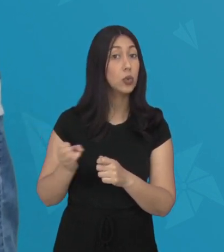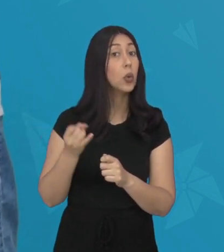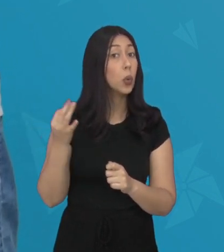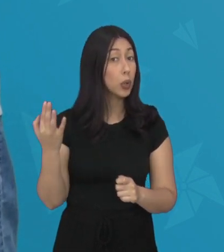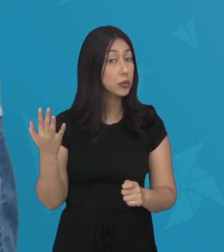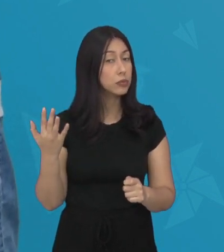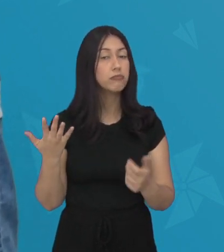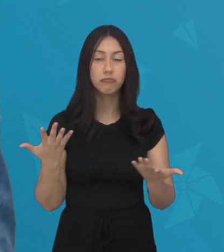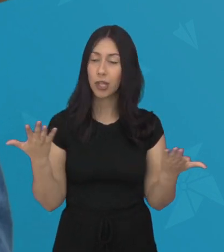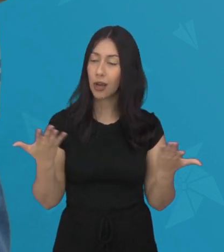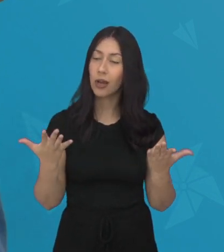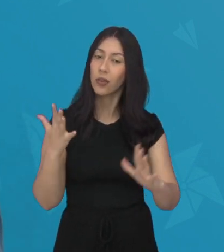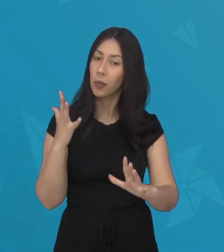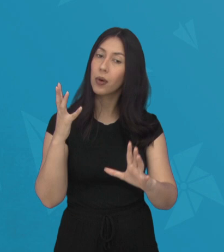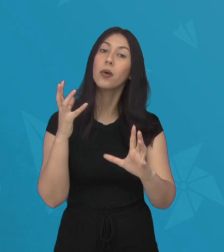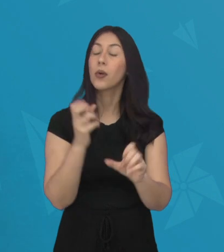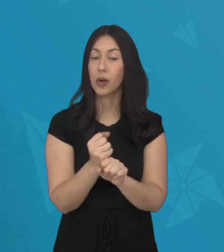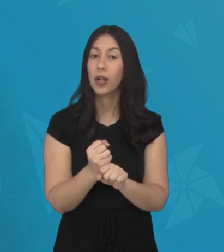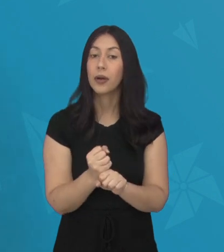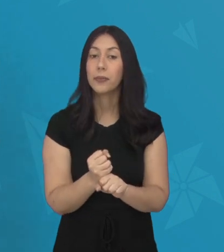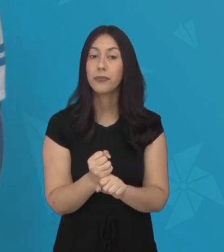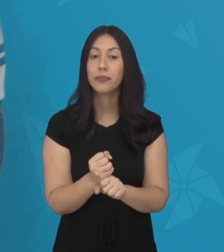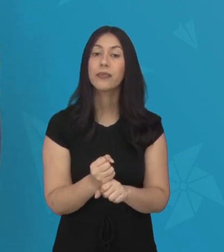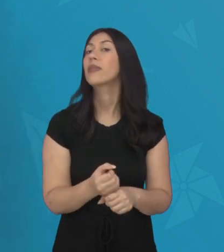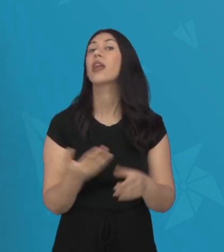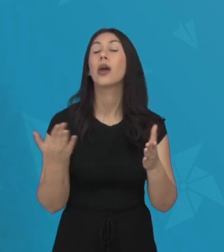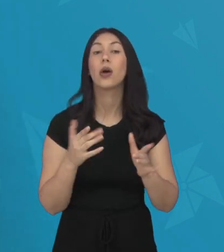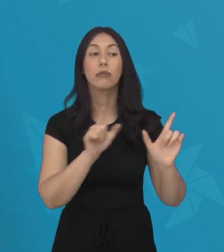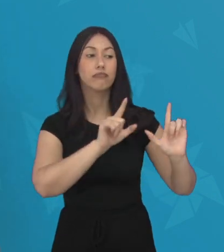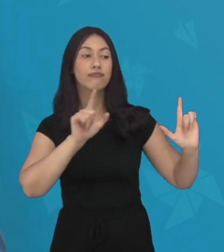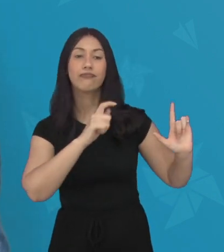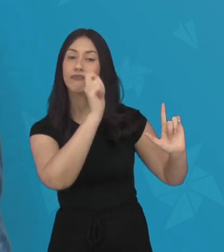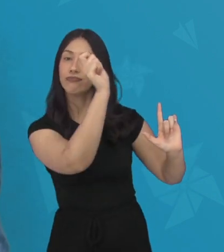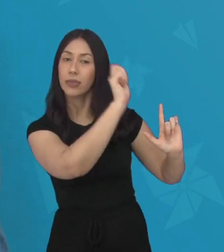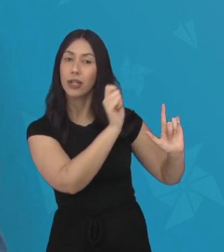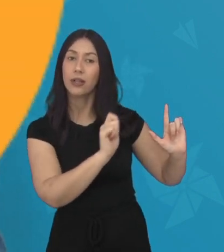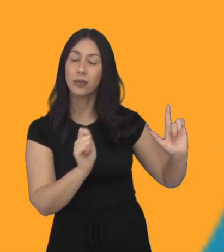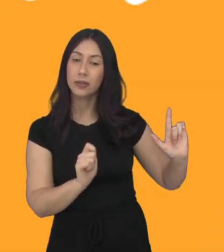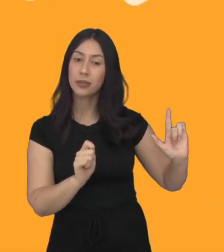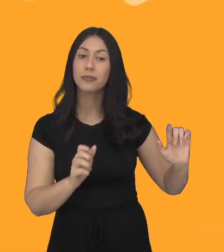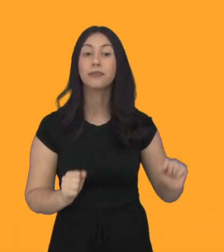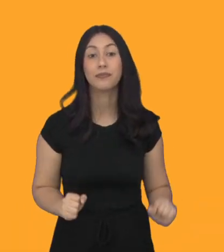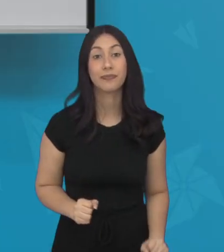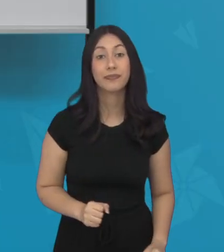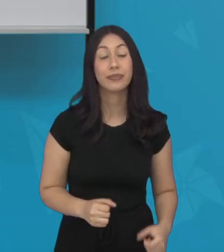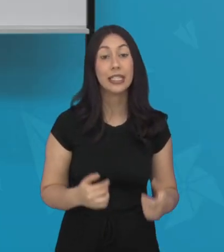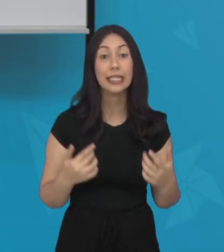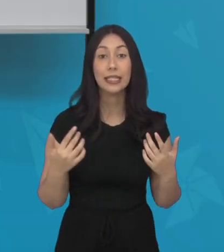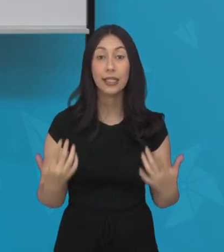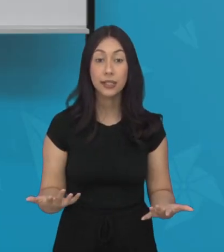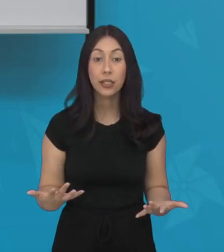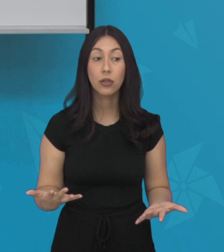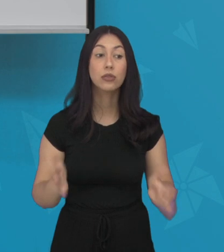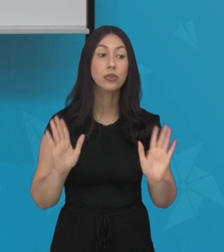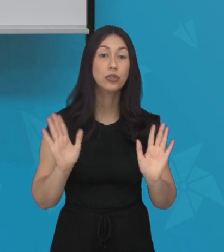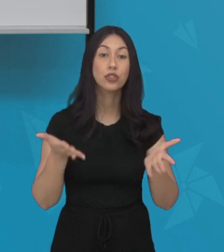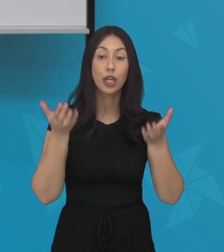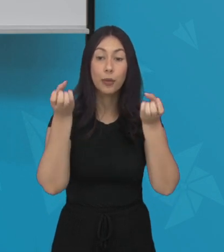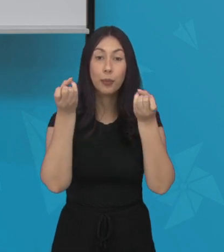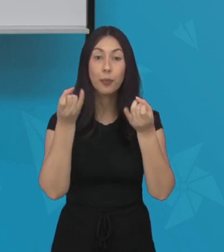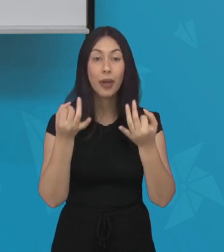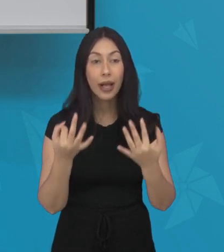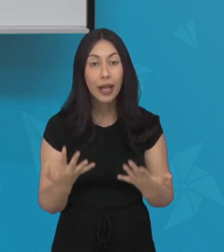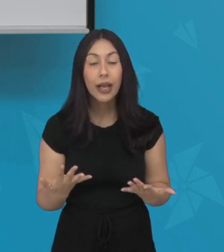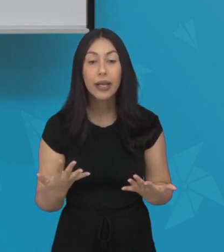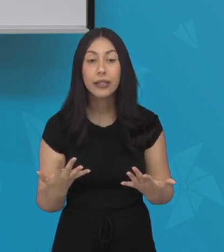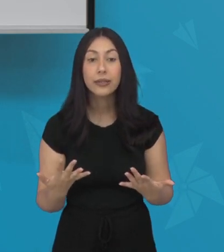alternativa correta, tudo bem? Então vem aqui comigo, que a gente vai calcular agora na lousa. E aí, pessoal, bom, como eu